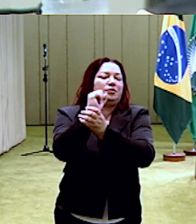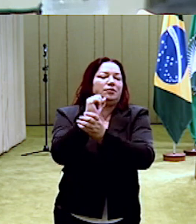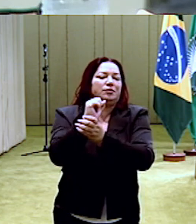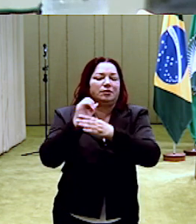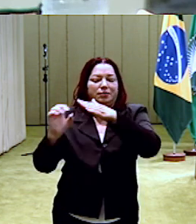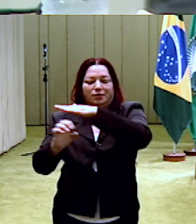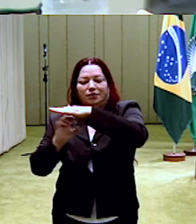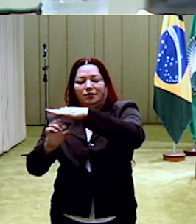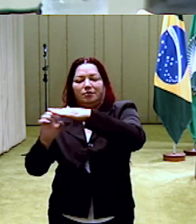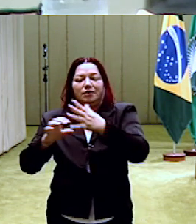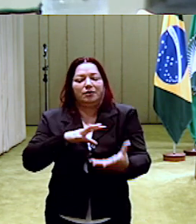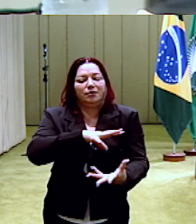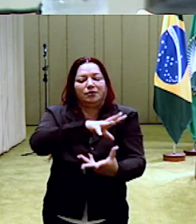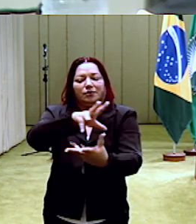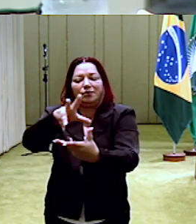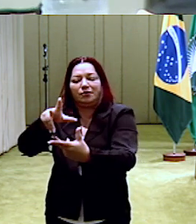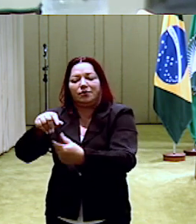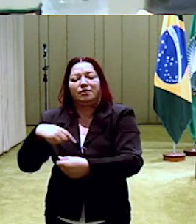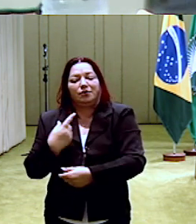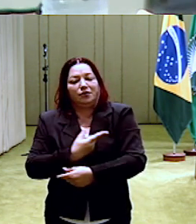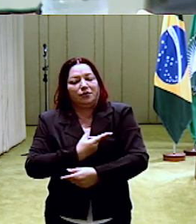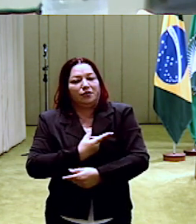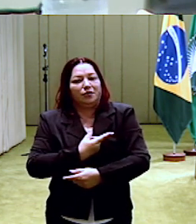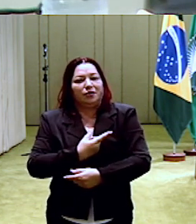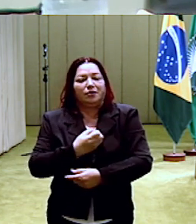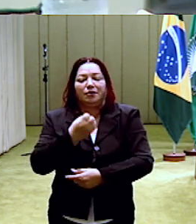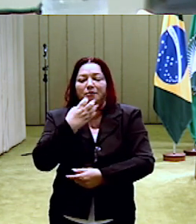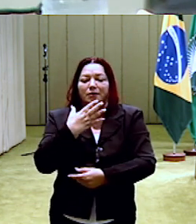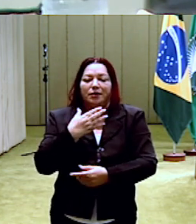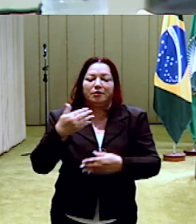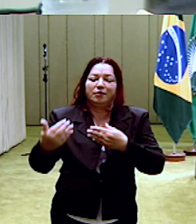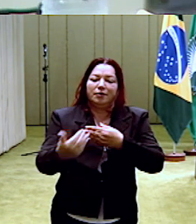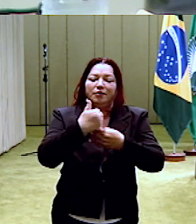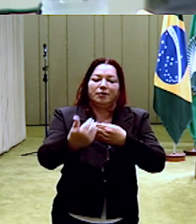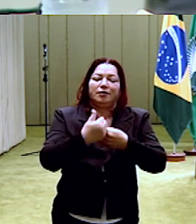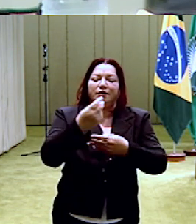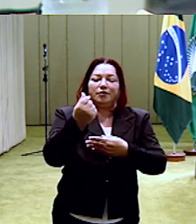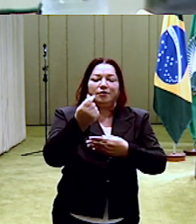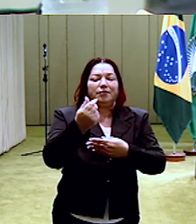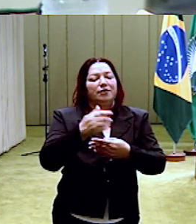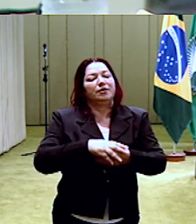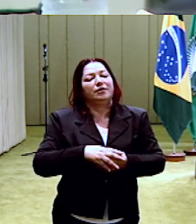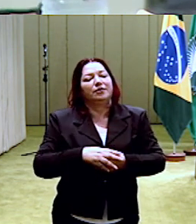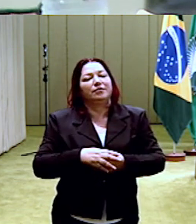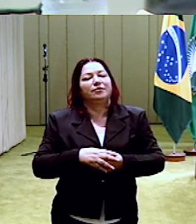nossas empresas em nível global e permanecermos atrativos para o recebimento de investimentos privados e